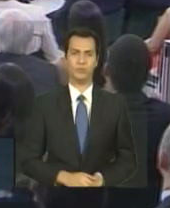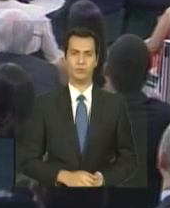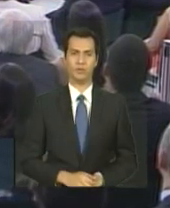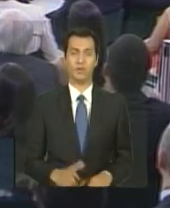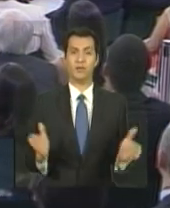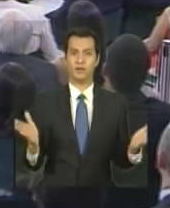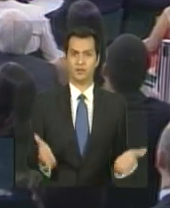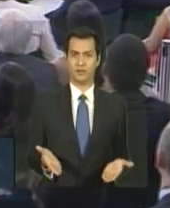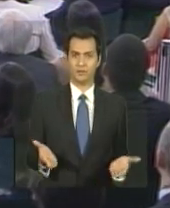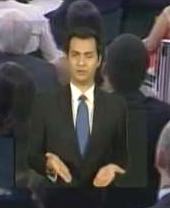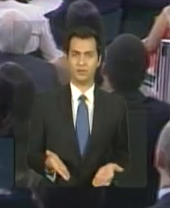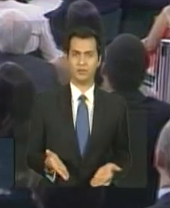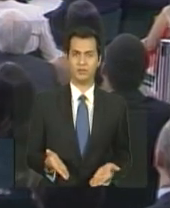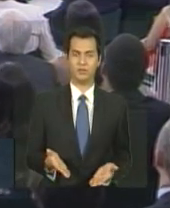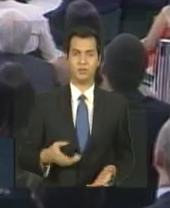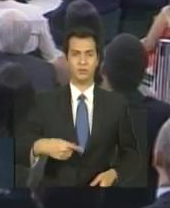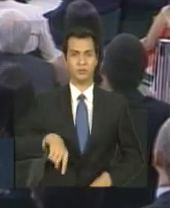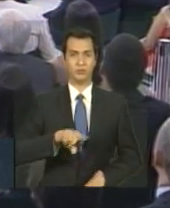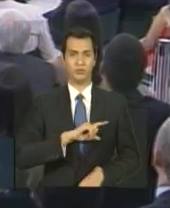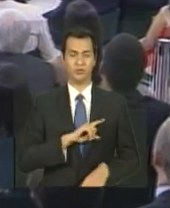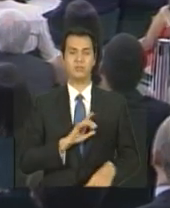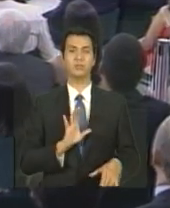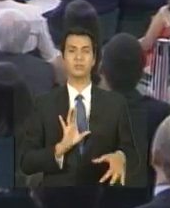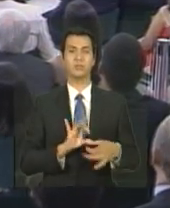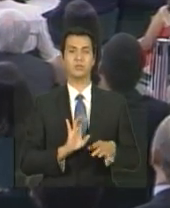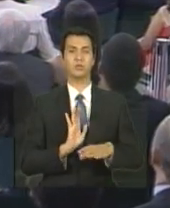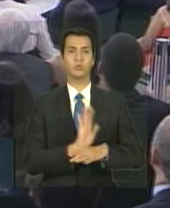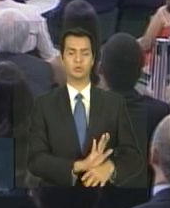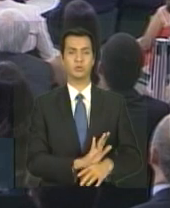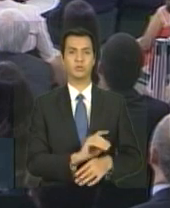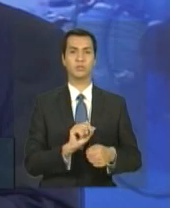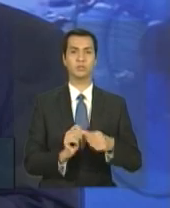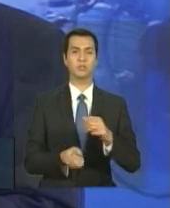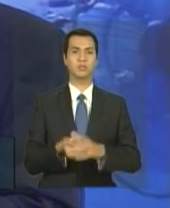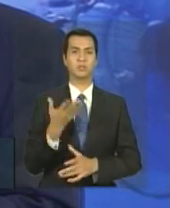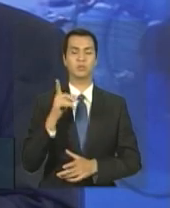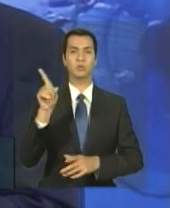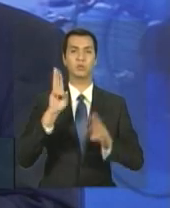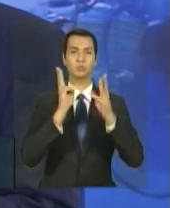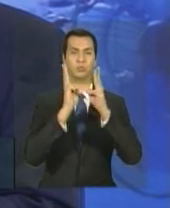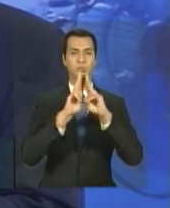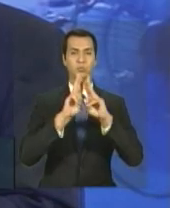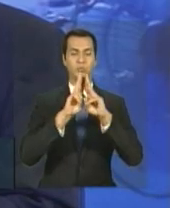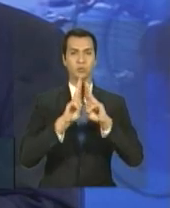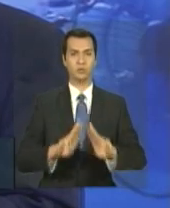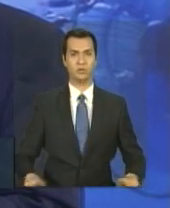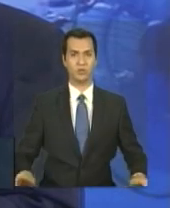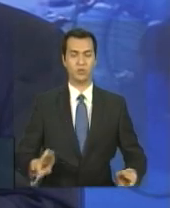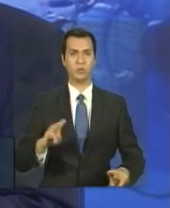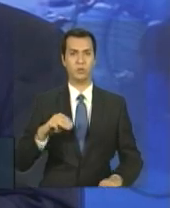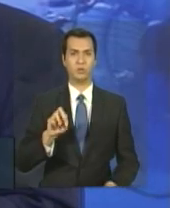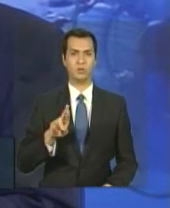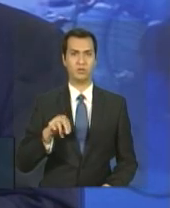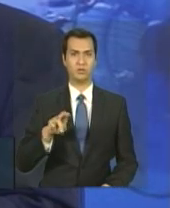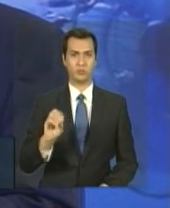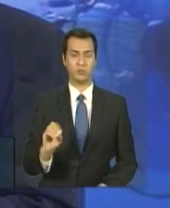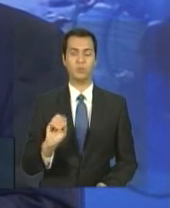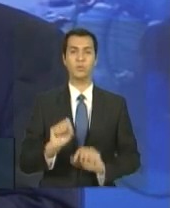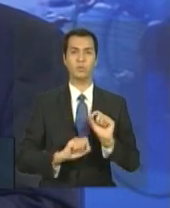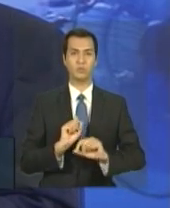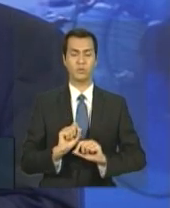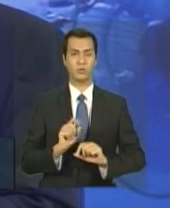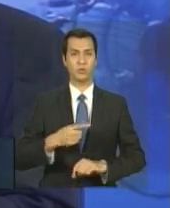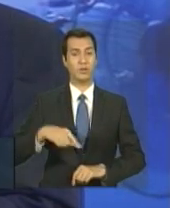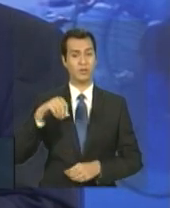presidente Dilma, estamos ajudando a construir no Rio o Museu da Manhã, que será um espaço para